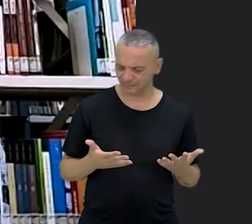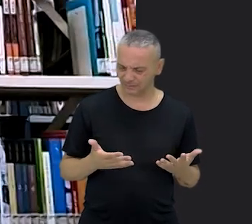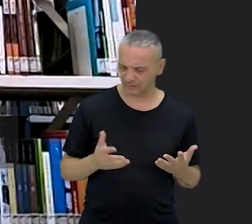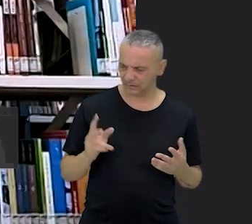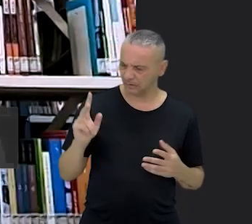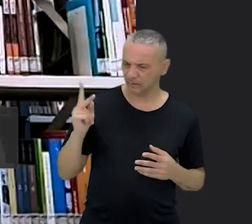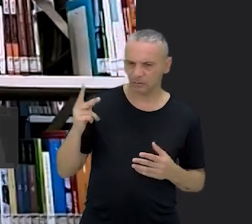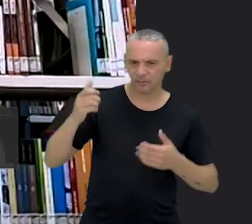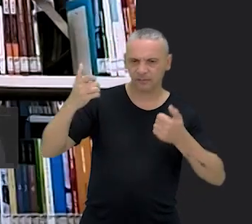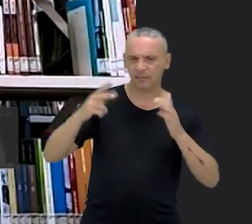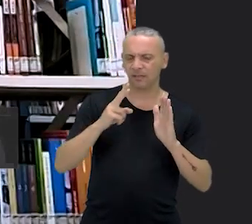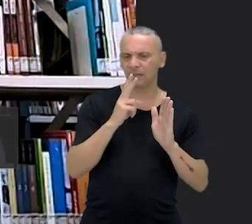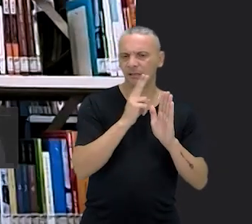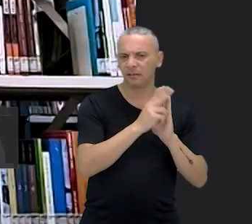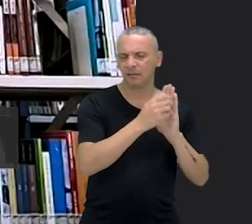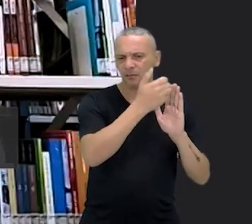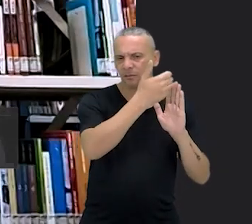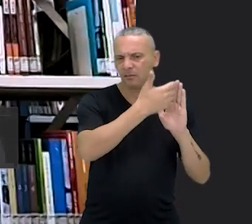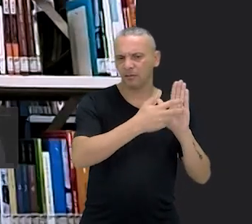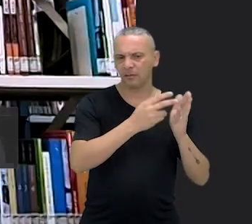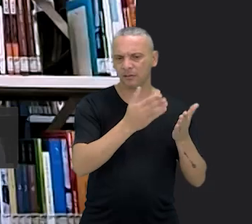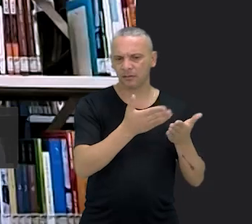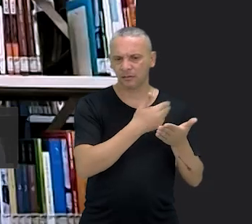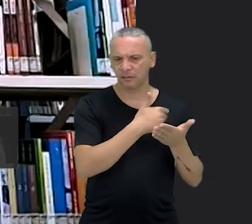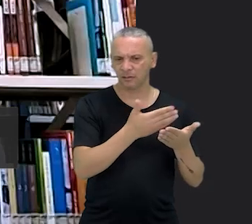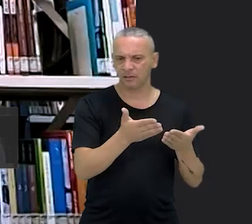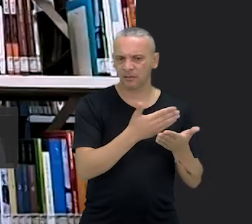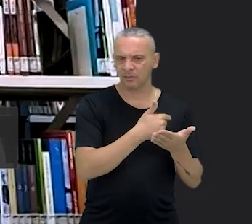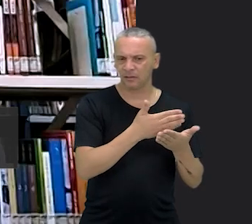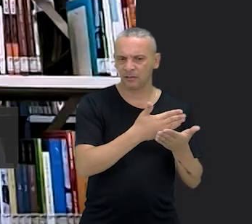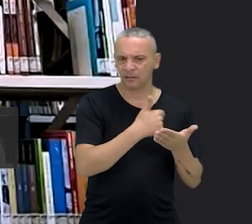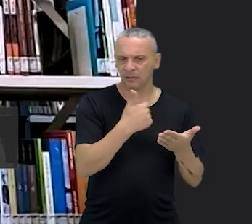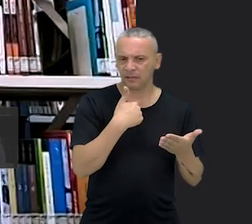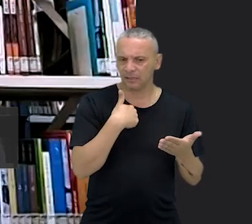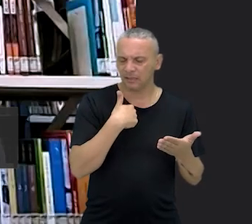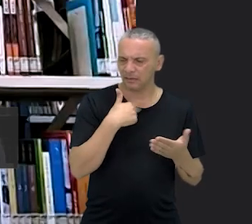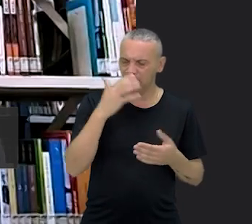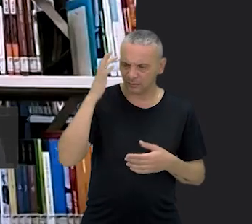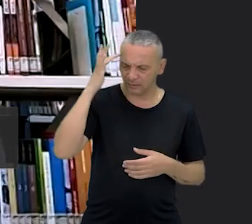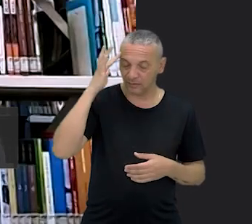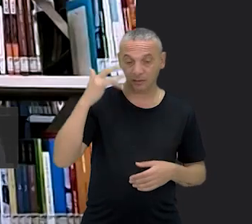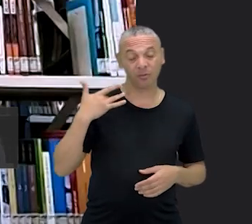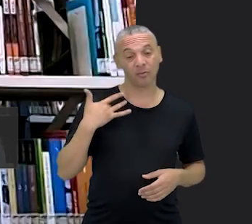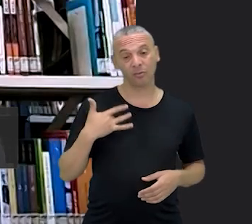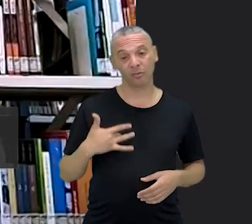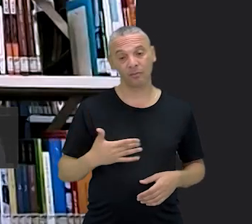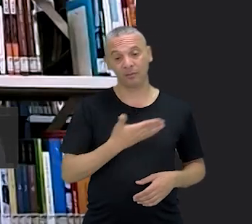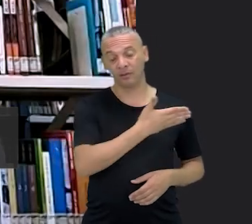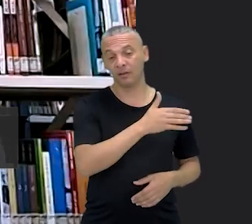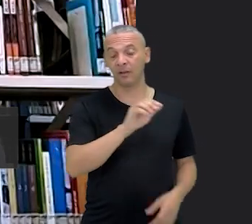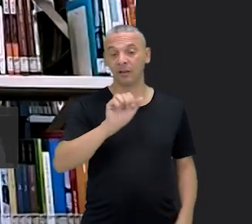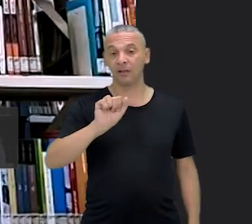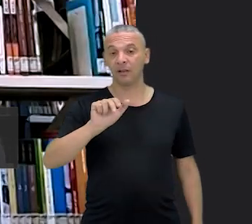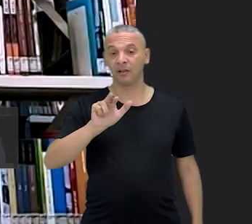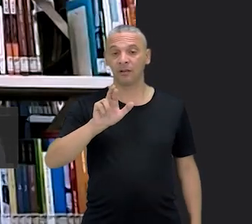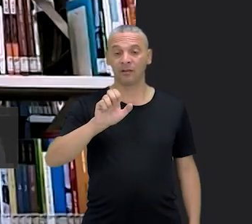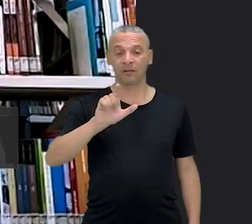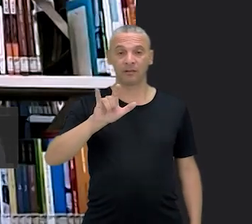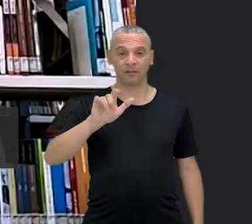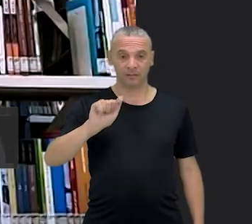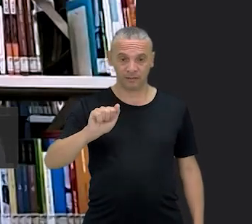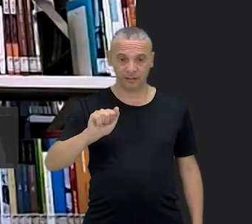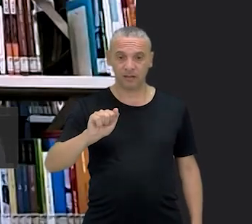né? Mas, no primeiro momento, eu fiquei morrendo de peninha da Aurélia, pelo contexto de vida dela,